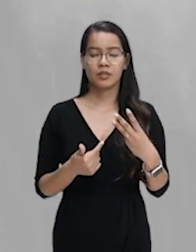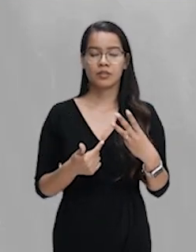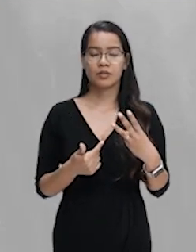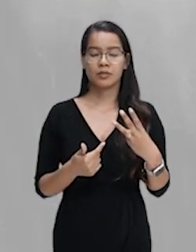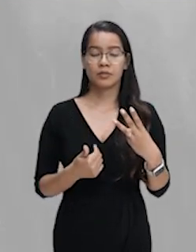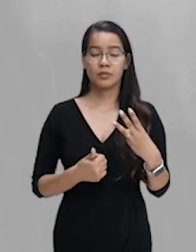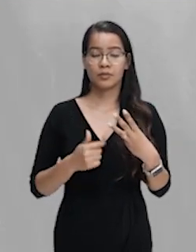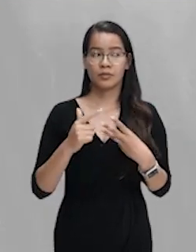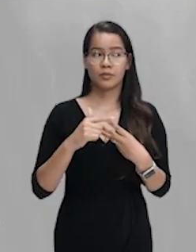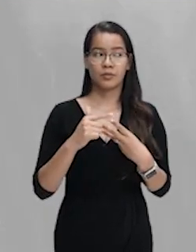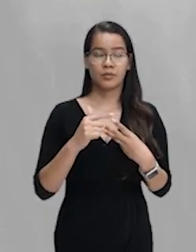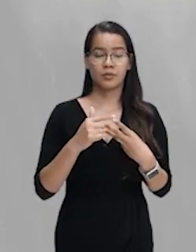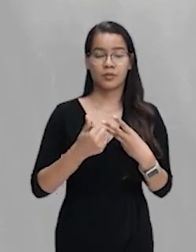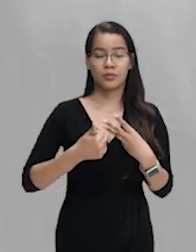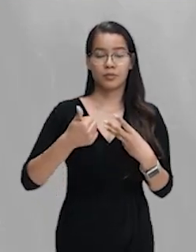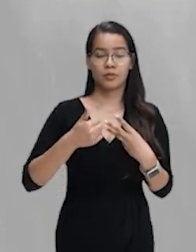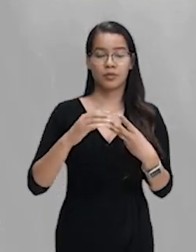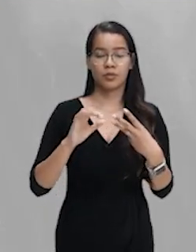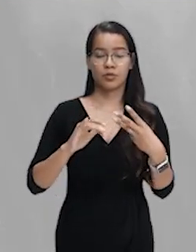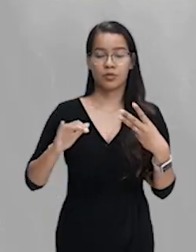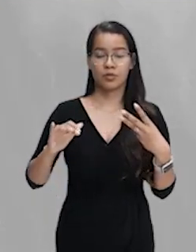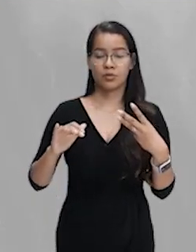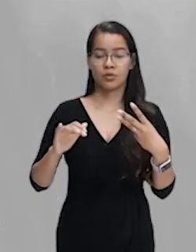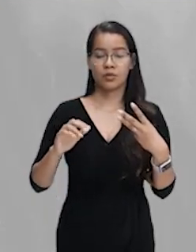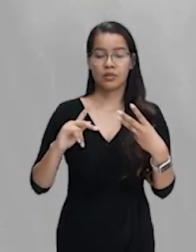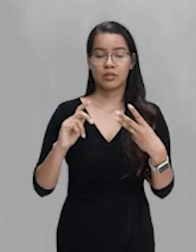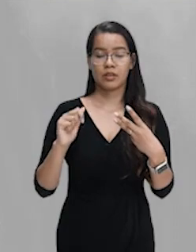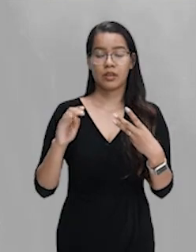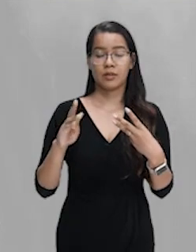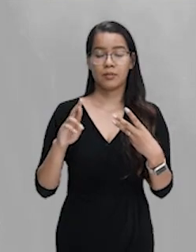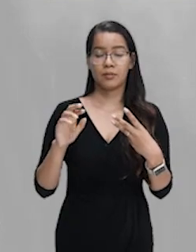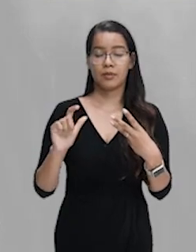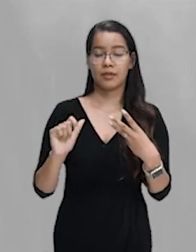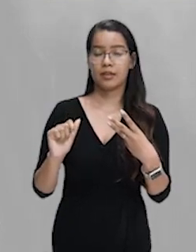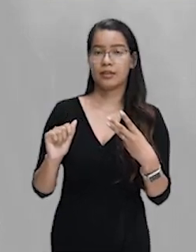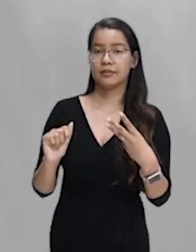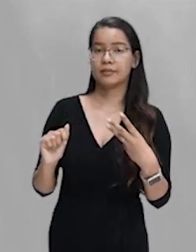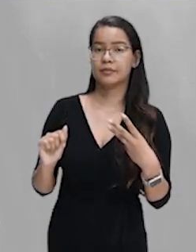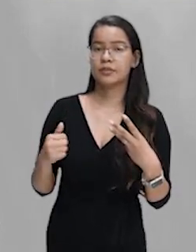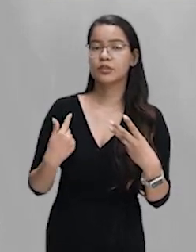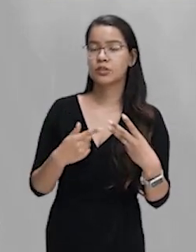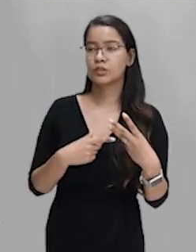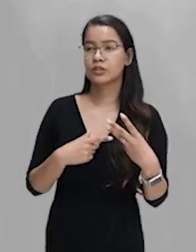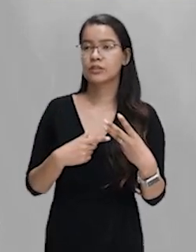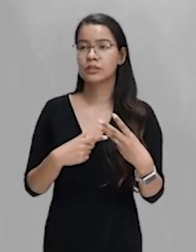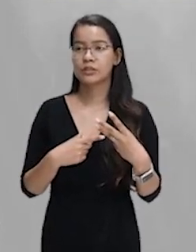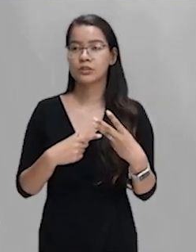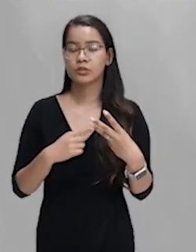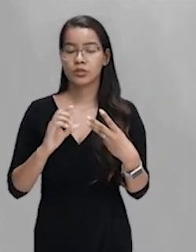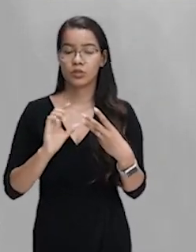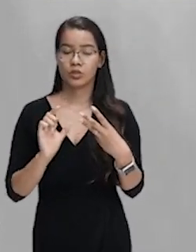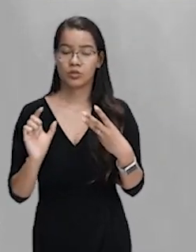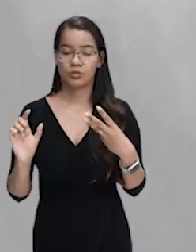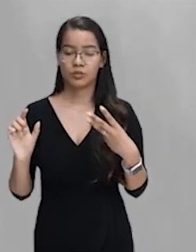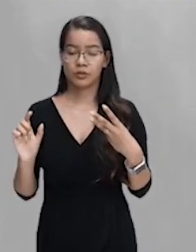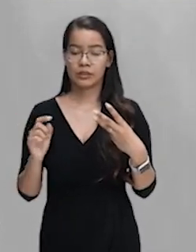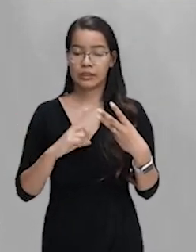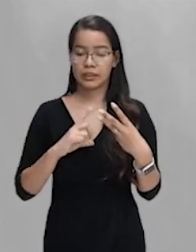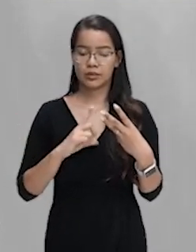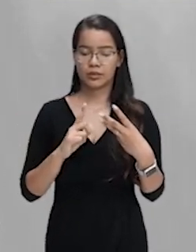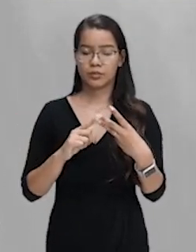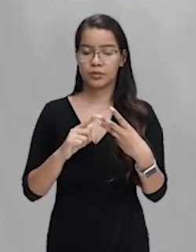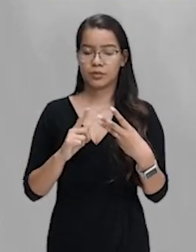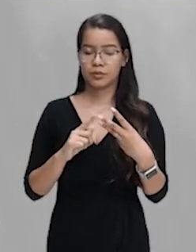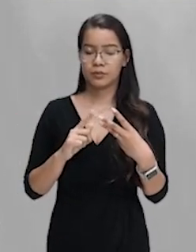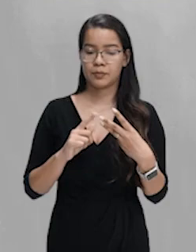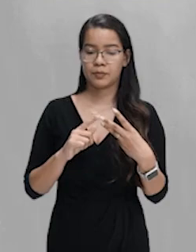aqui. Eu tenho o verbo de primeira conjugação, que é o verbo hablar, que aqui está hablado, nós vamos conjugar um a um. Eu tenho